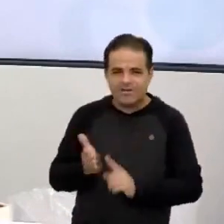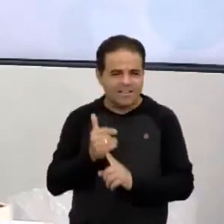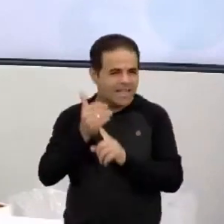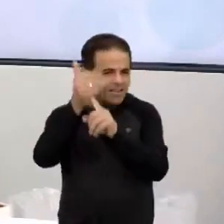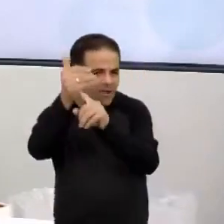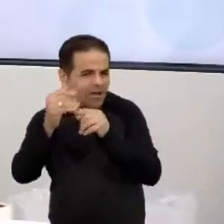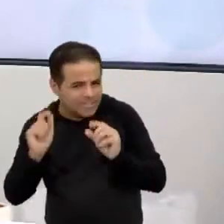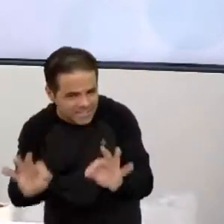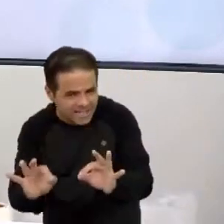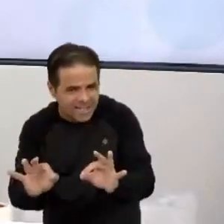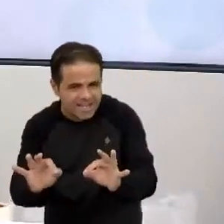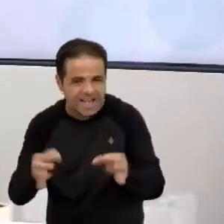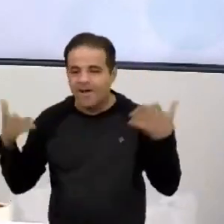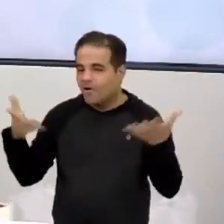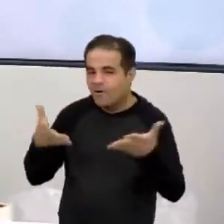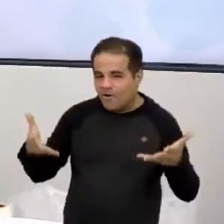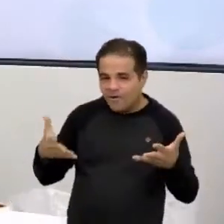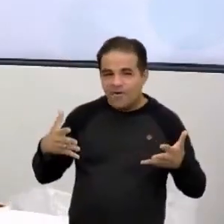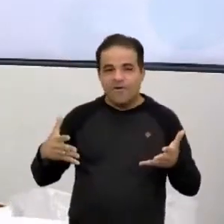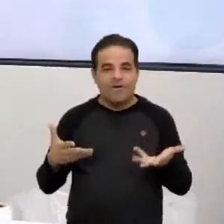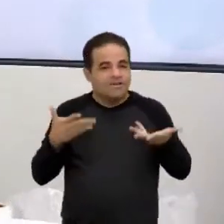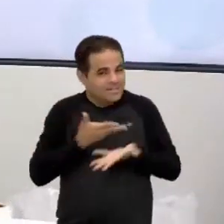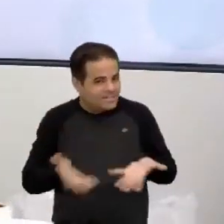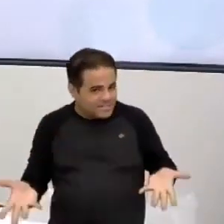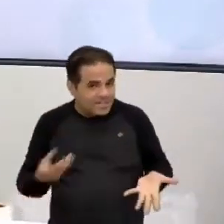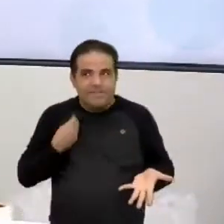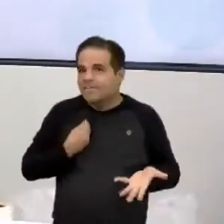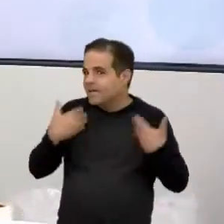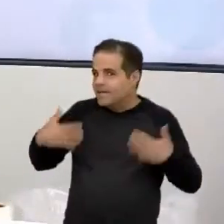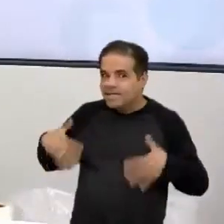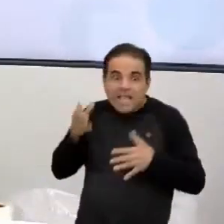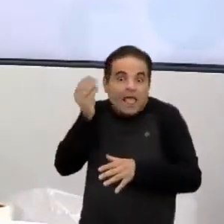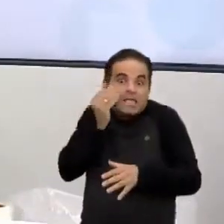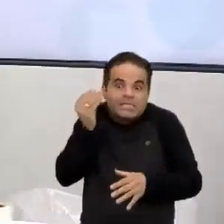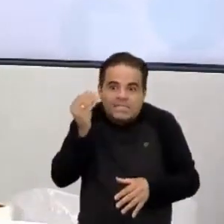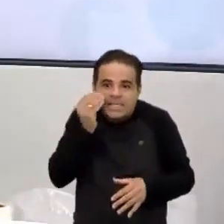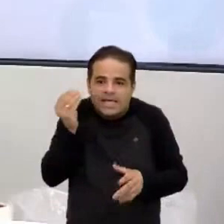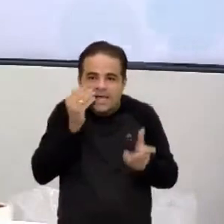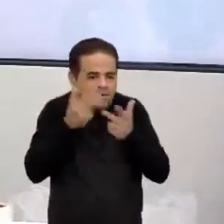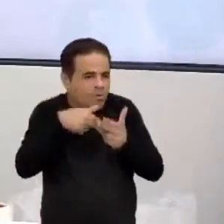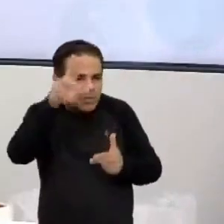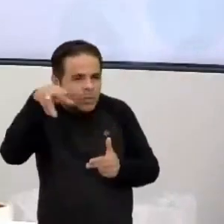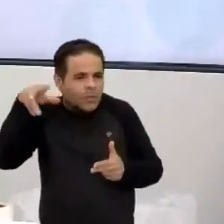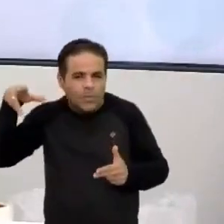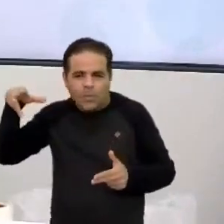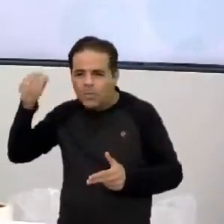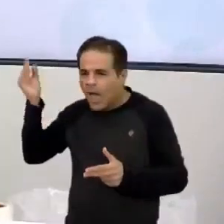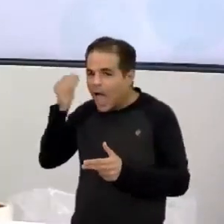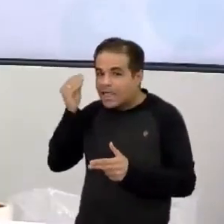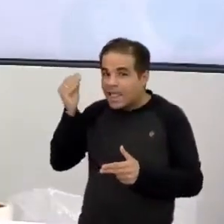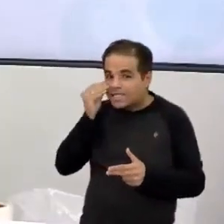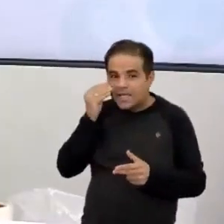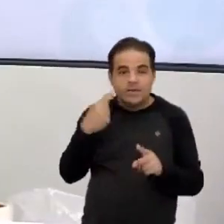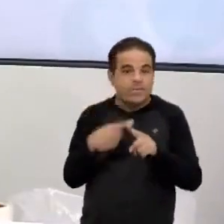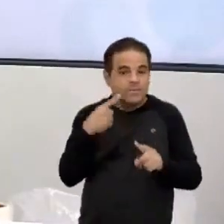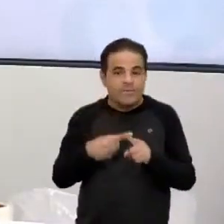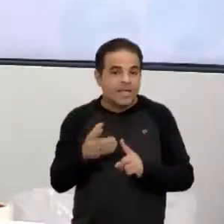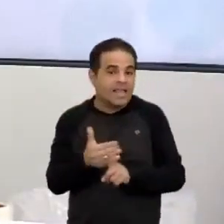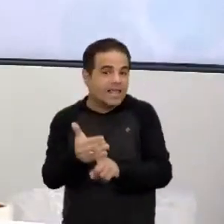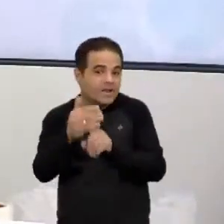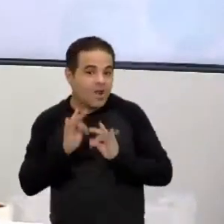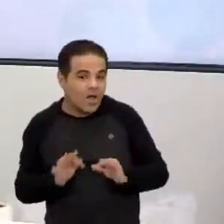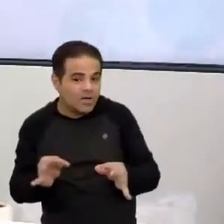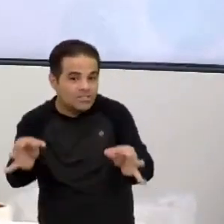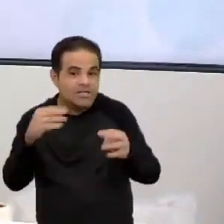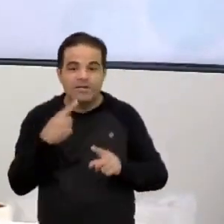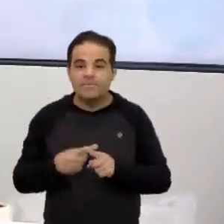tecnologia! Hoje a gente tá, assim, vivendo a vida perigosamente. A gente tá testando coisas nunca antes testadas. Por que tecnologia